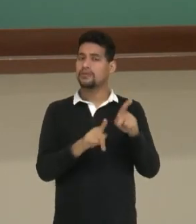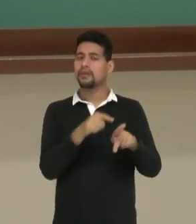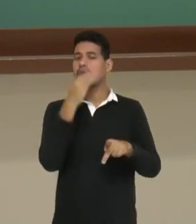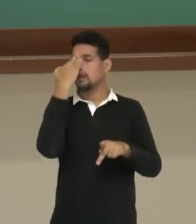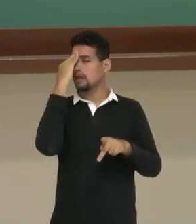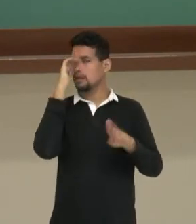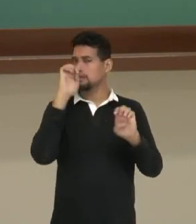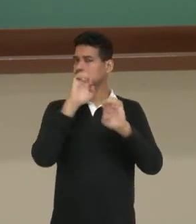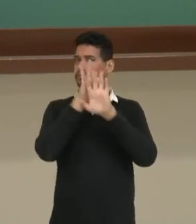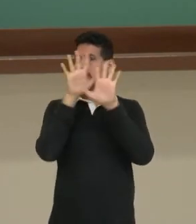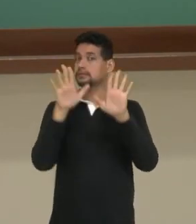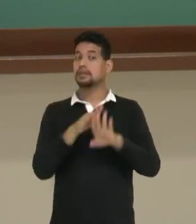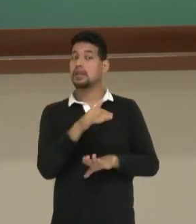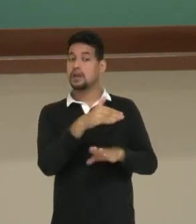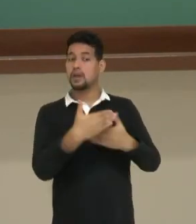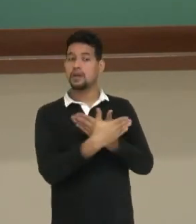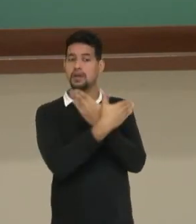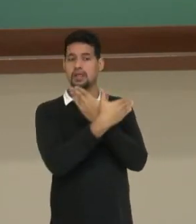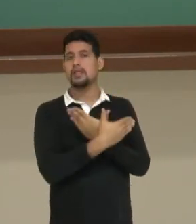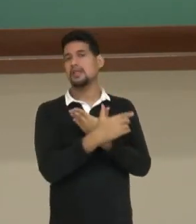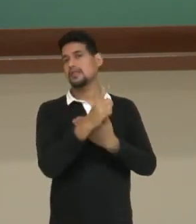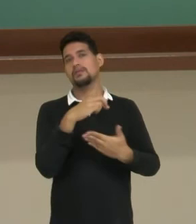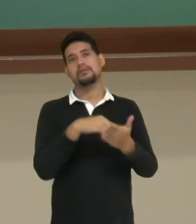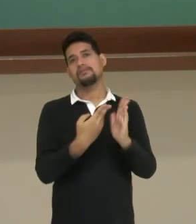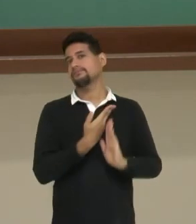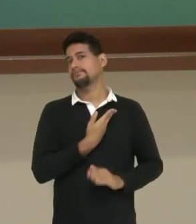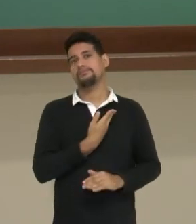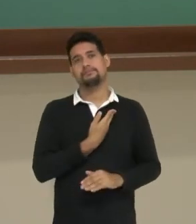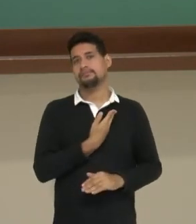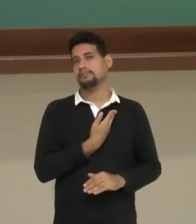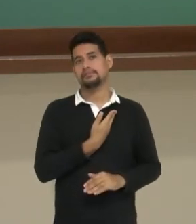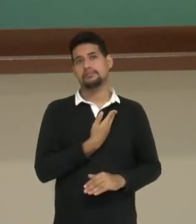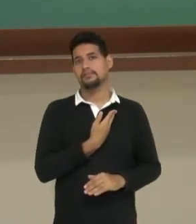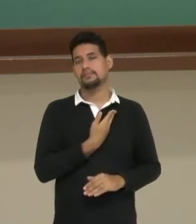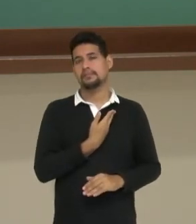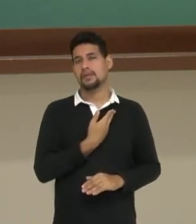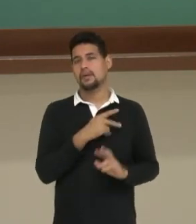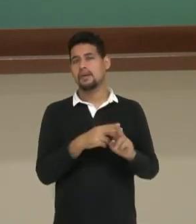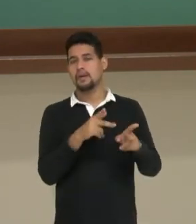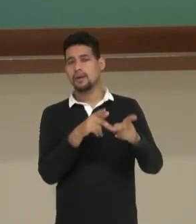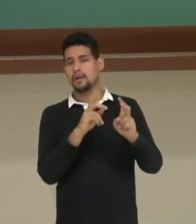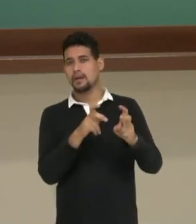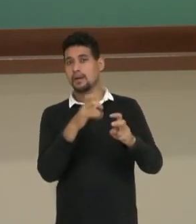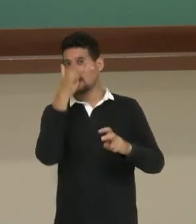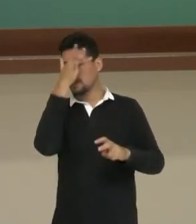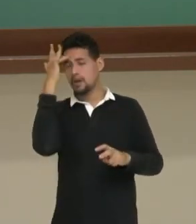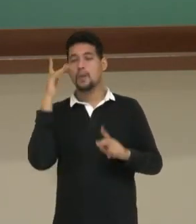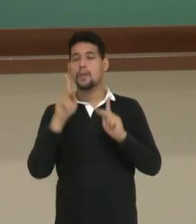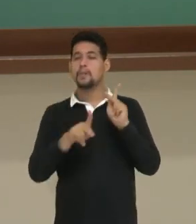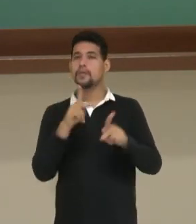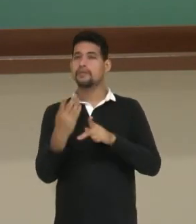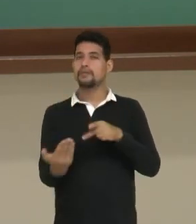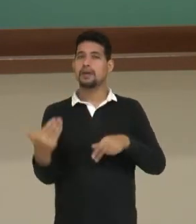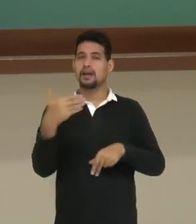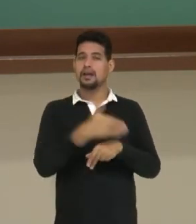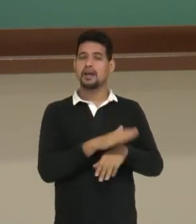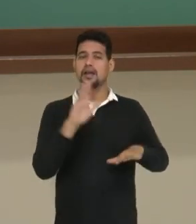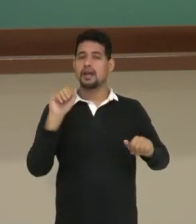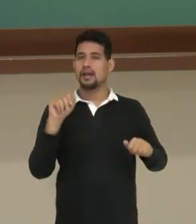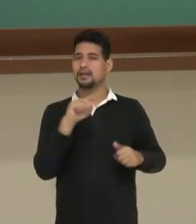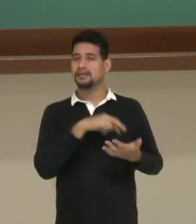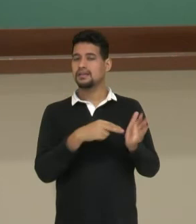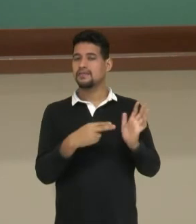entendeu que eles não eram os amigos, né? Que aqueles que estavam chegando, os espanhóis, eram então os